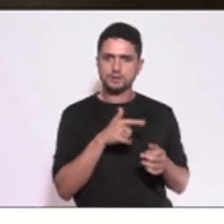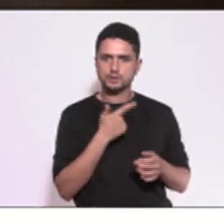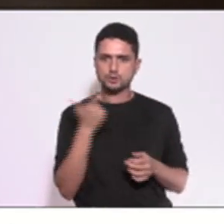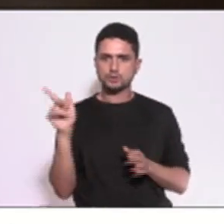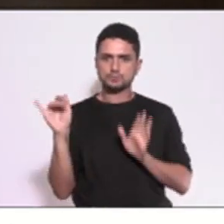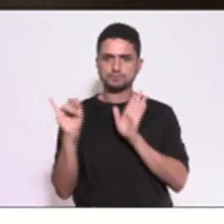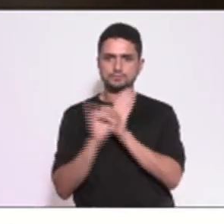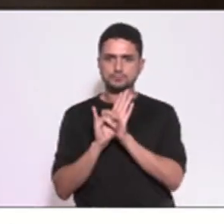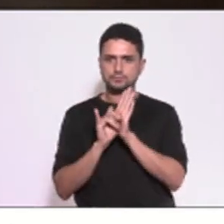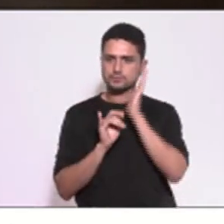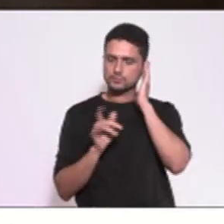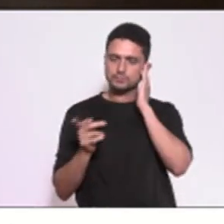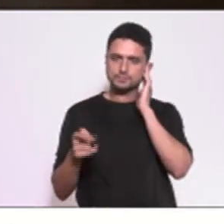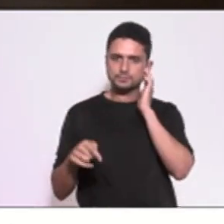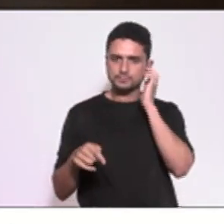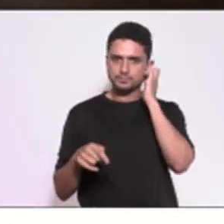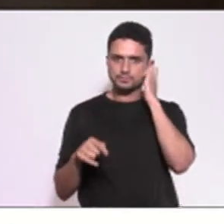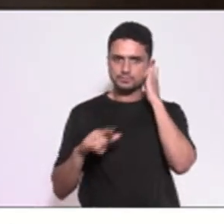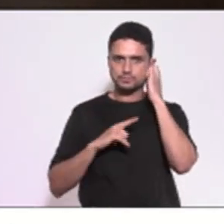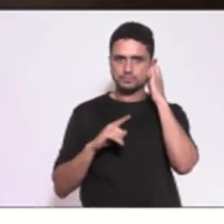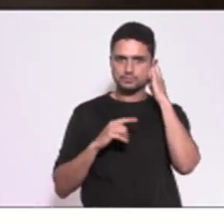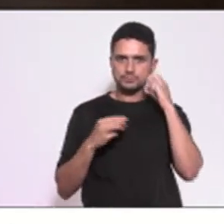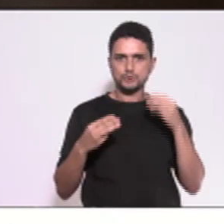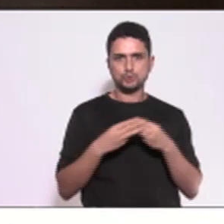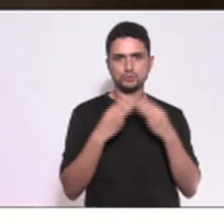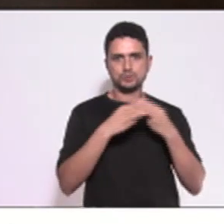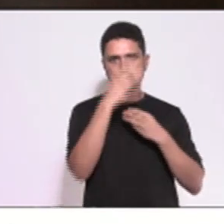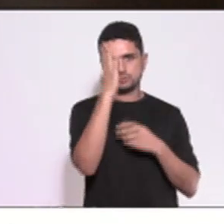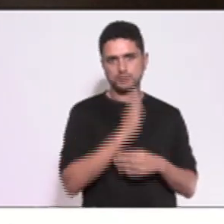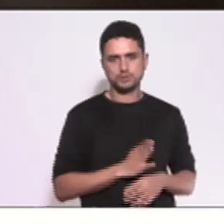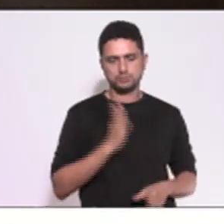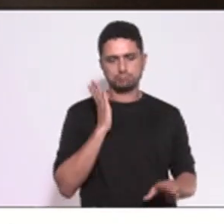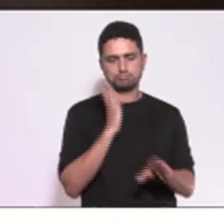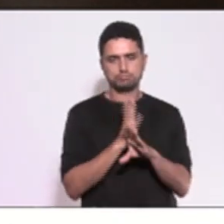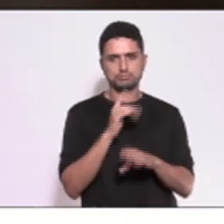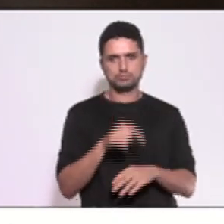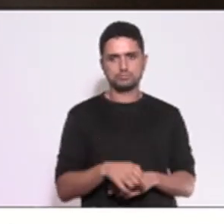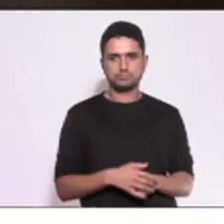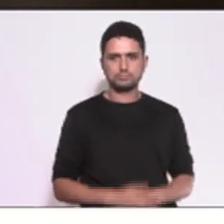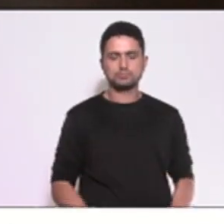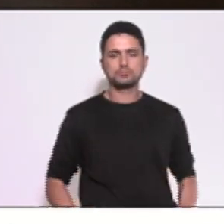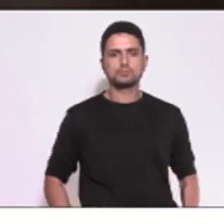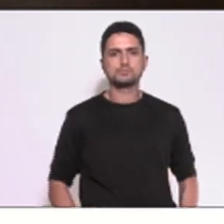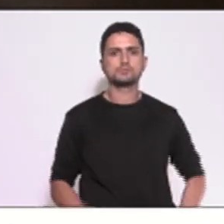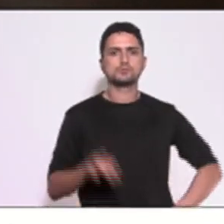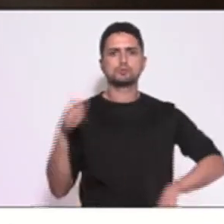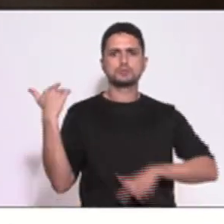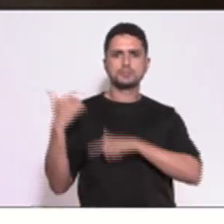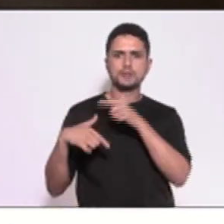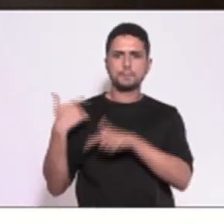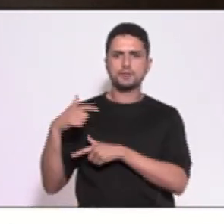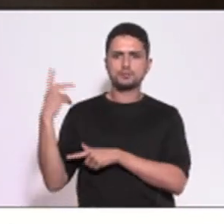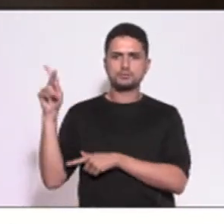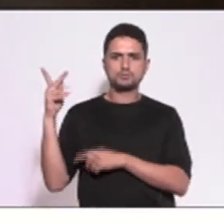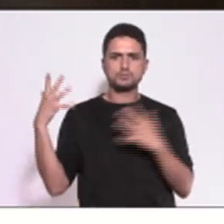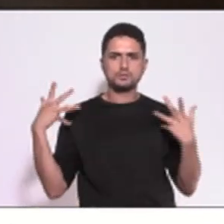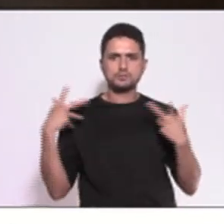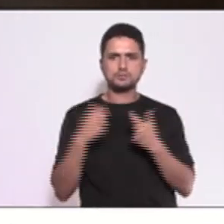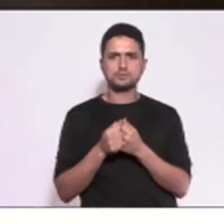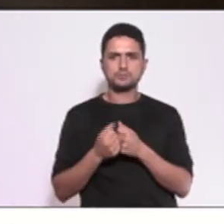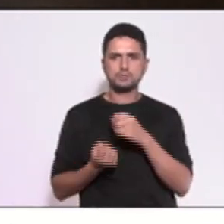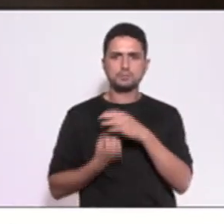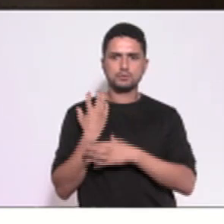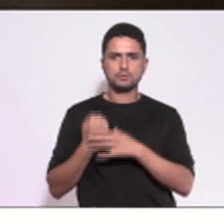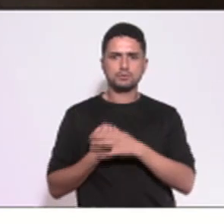dessa saga dos judeus no Brasil desde a época do descobrimento. Seu trabalho tem sido impecável nas produções de filmes em